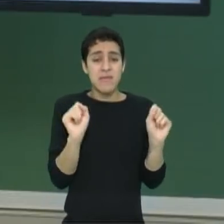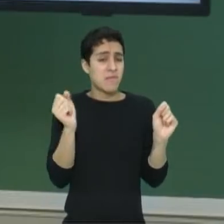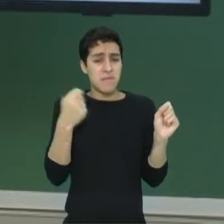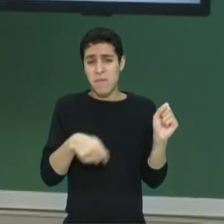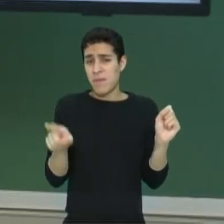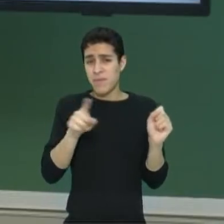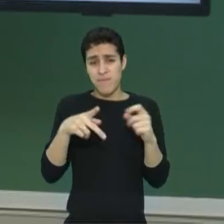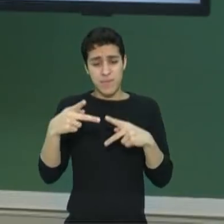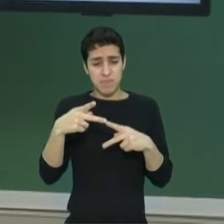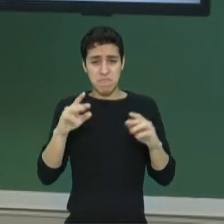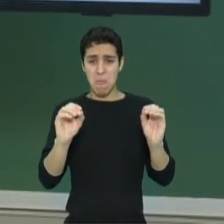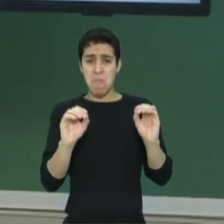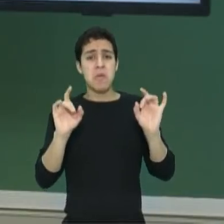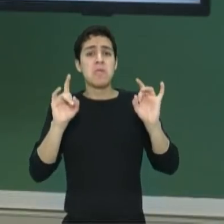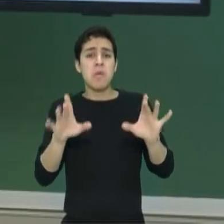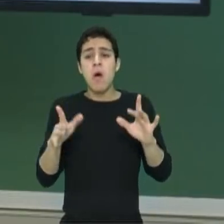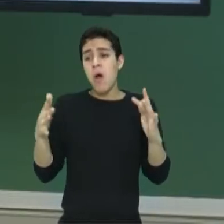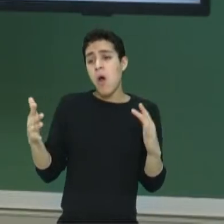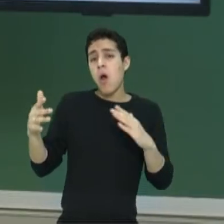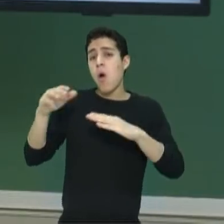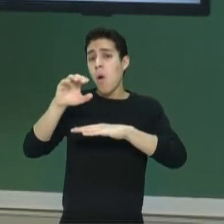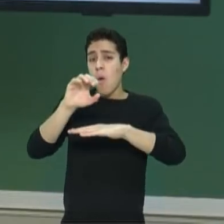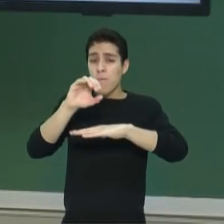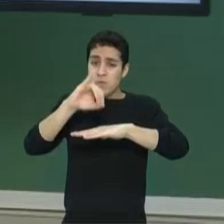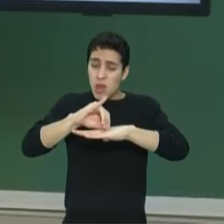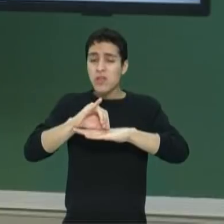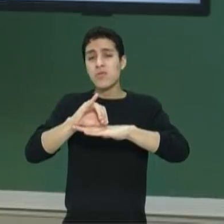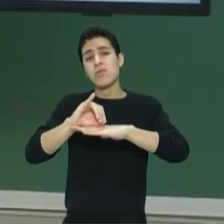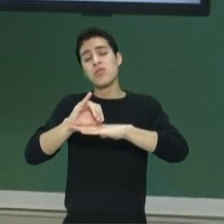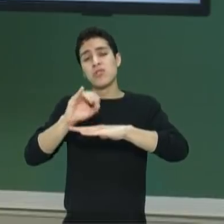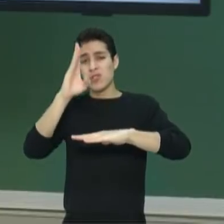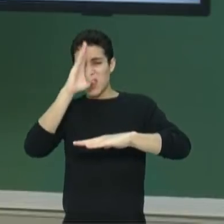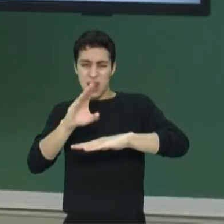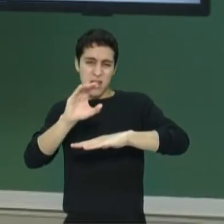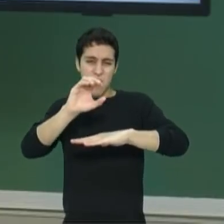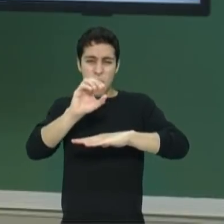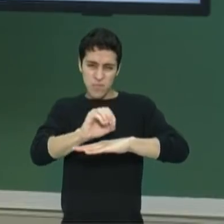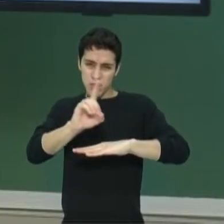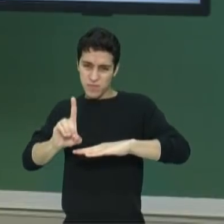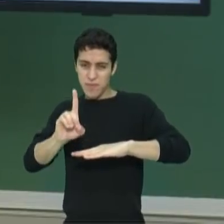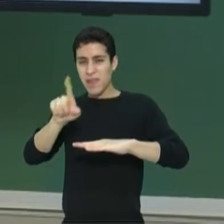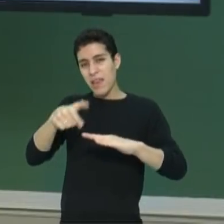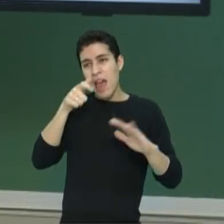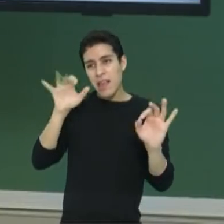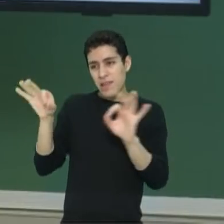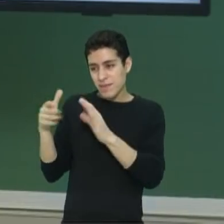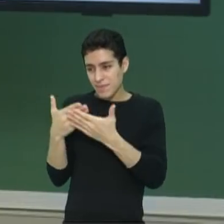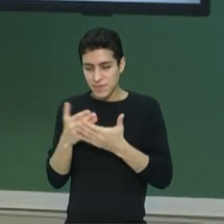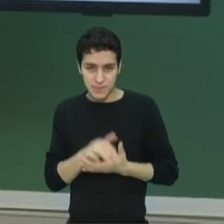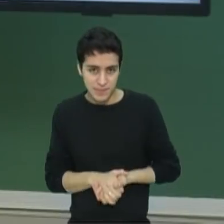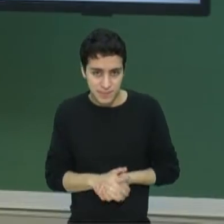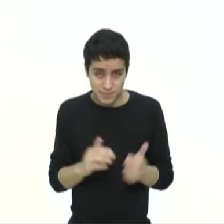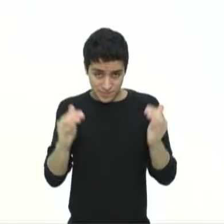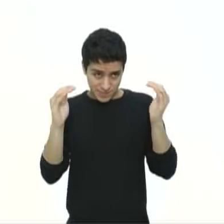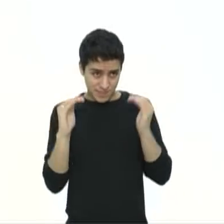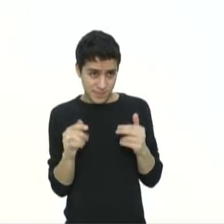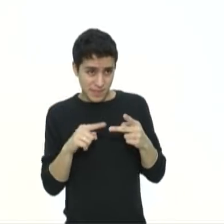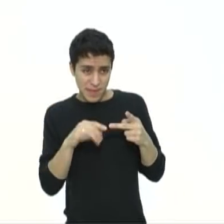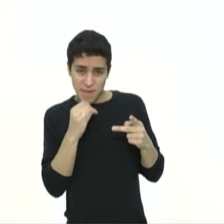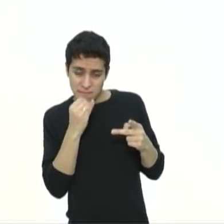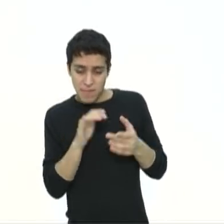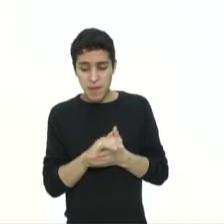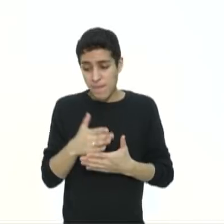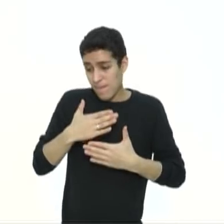pede preposição, ele só pede ali um objeto direto, que nesse caso é assistir às aulas, né? E no segundo exemplo a gente tem: